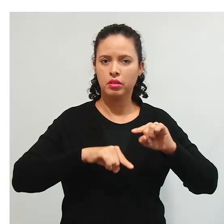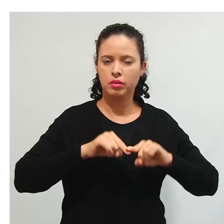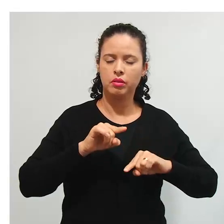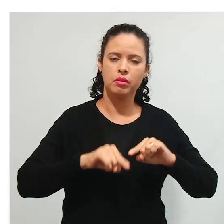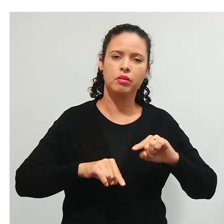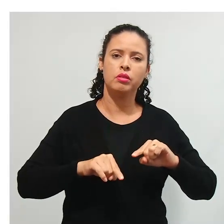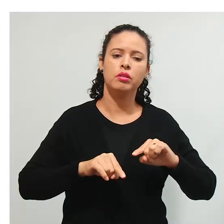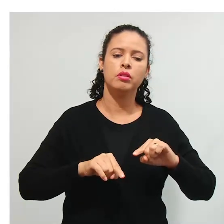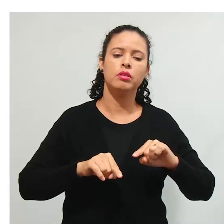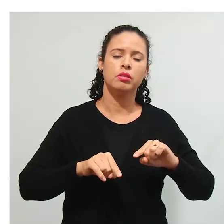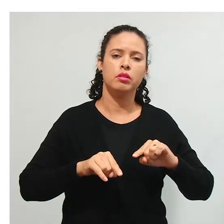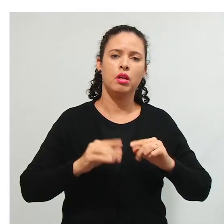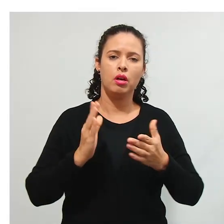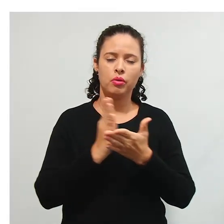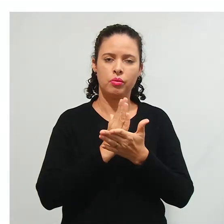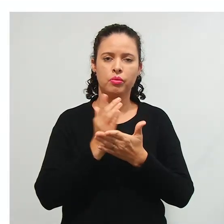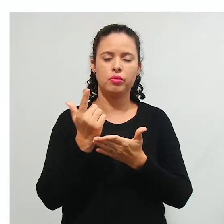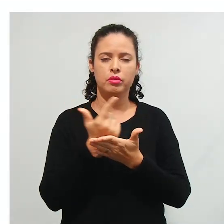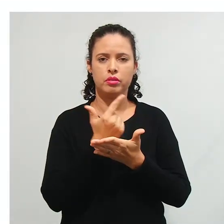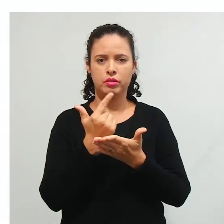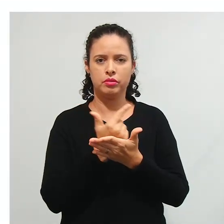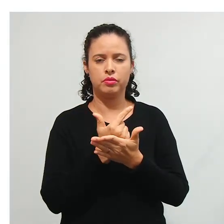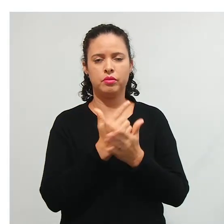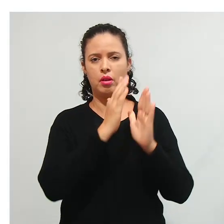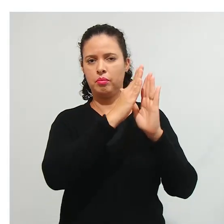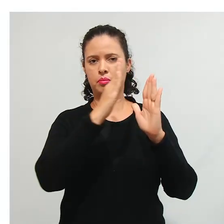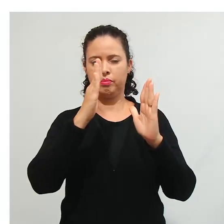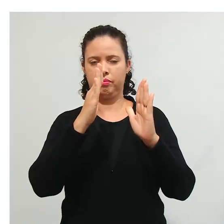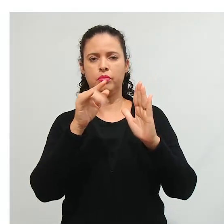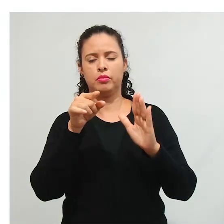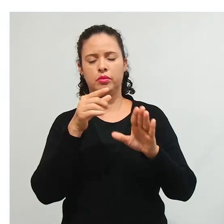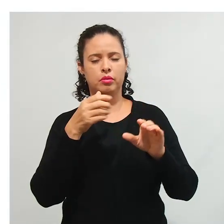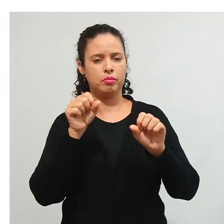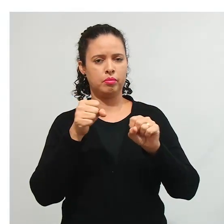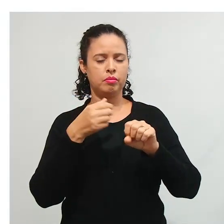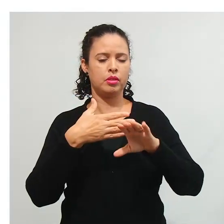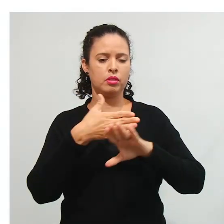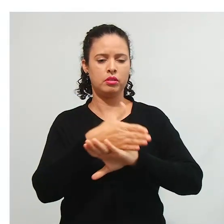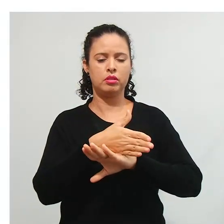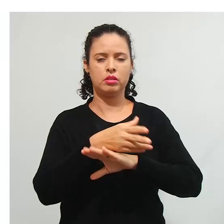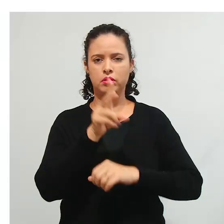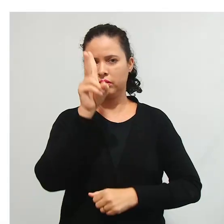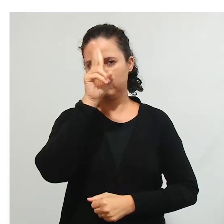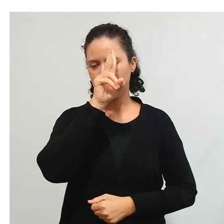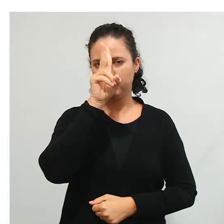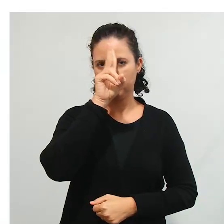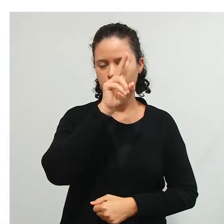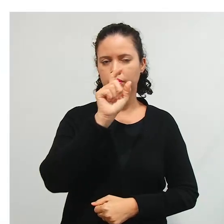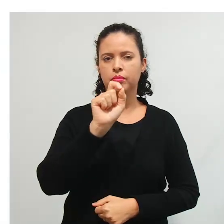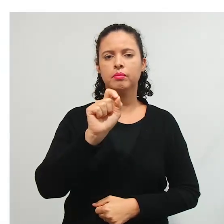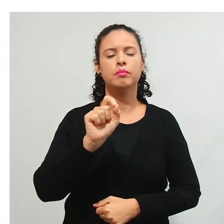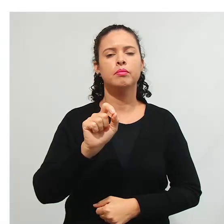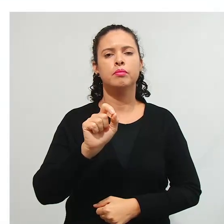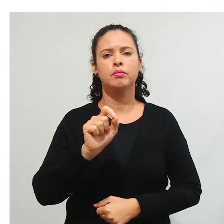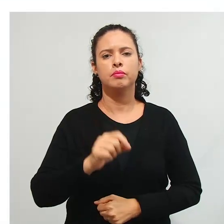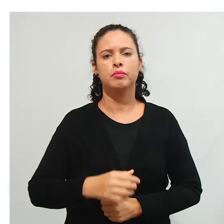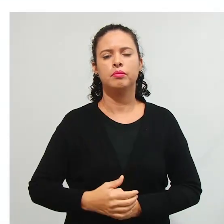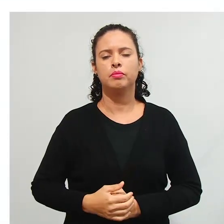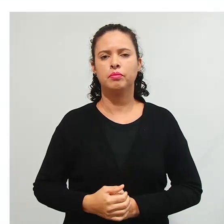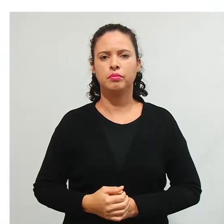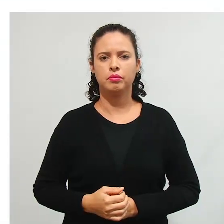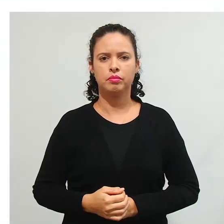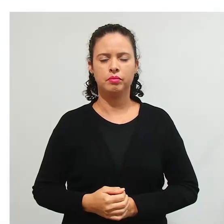material, alguns livros lá da minha biblioteca, tá? Lembrando